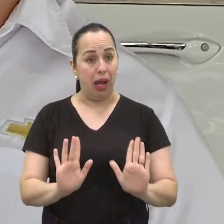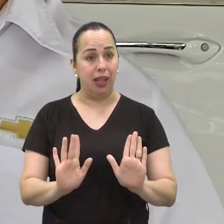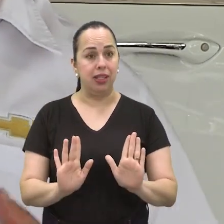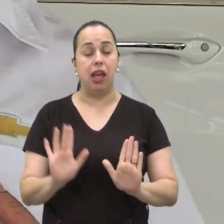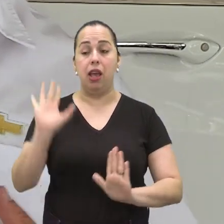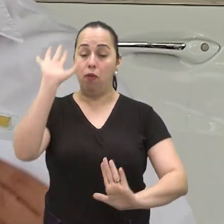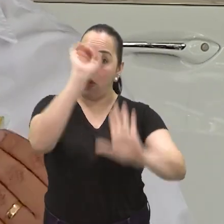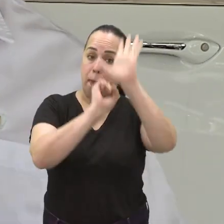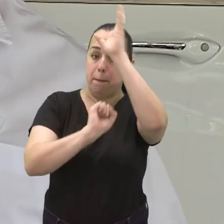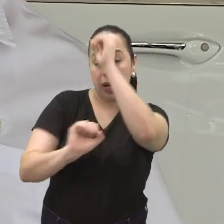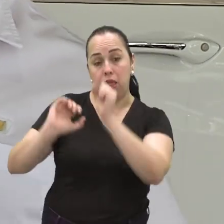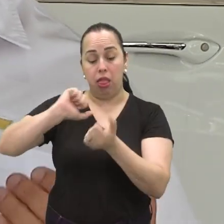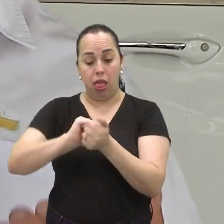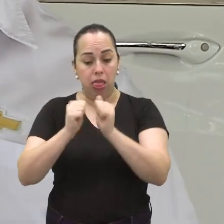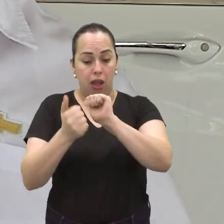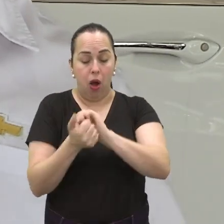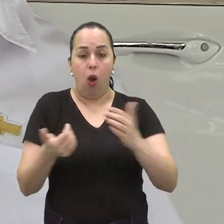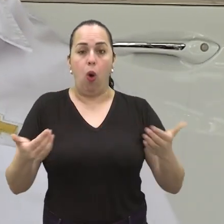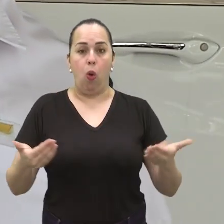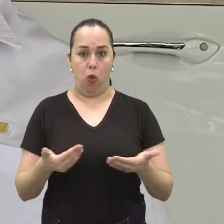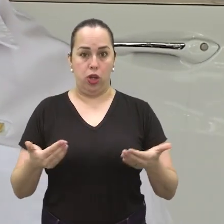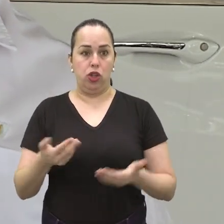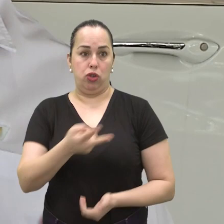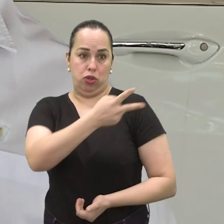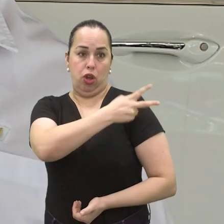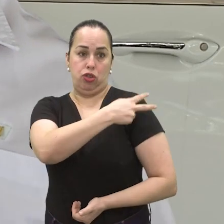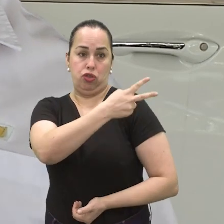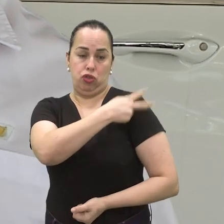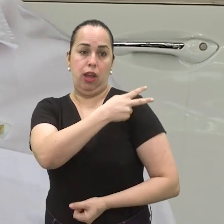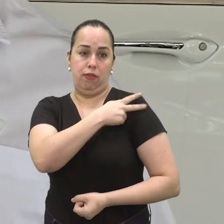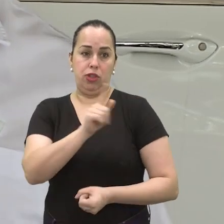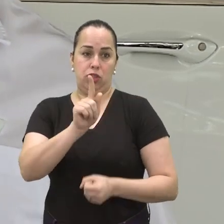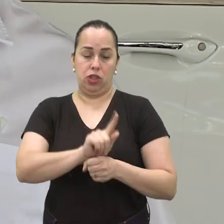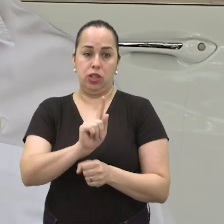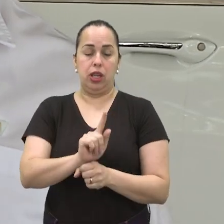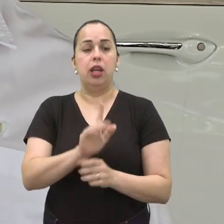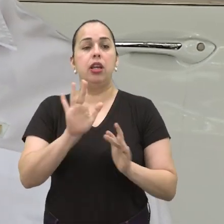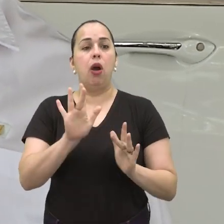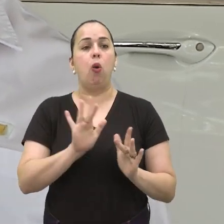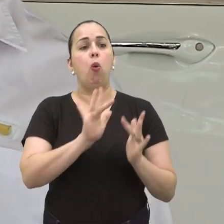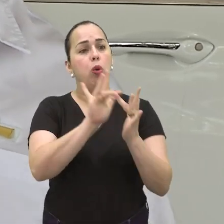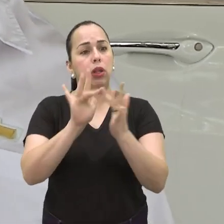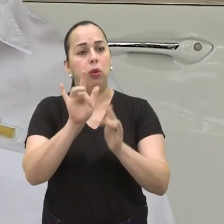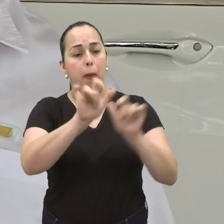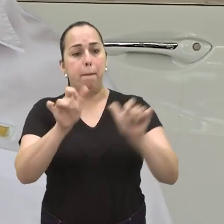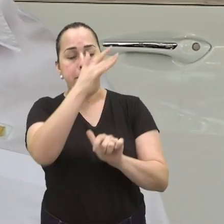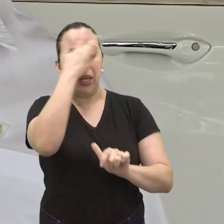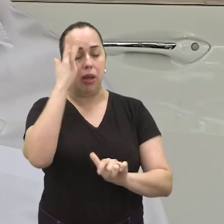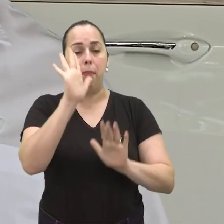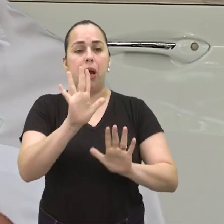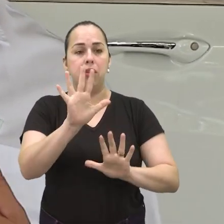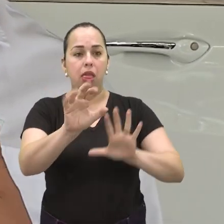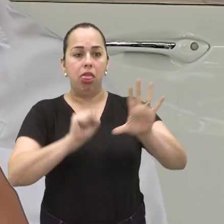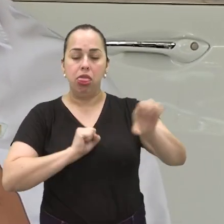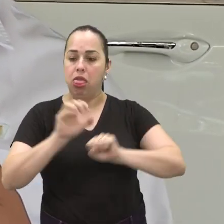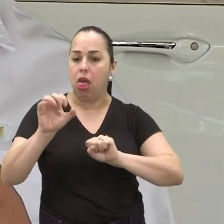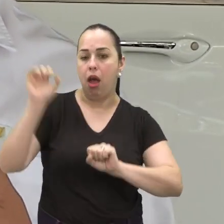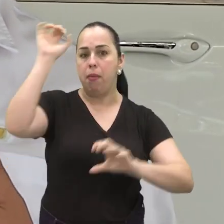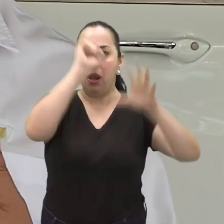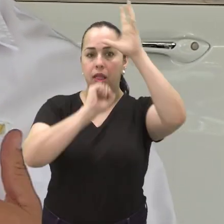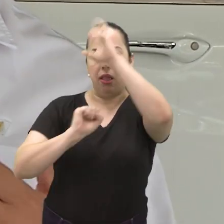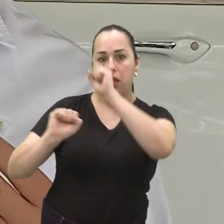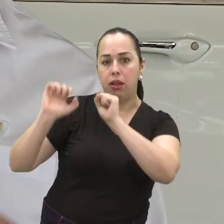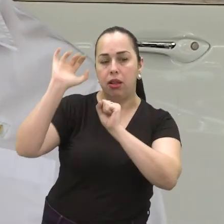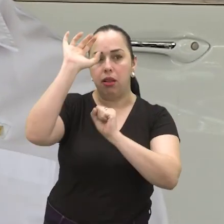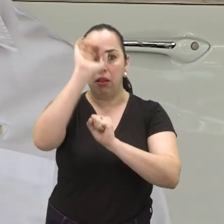O segredo, na verdade, sim, eu fui aprendendo ao longo do tempo, hoje como gestor, coordenador, né, que a gente lida com pessoas, né? Então, o que eu fui